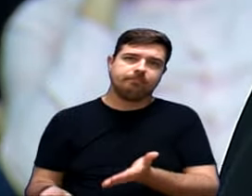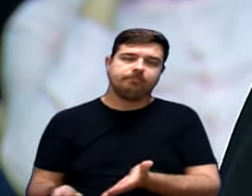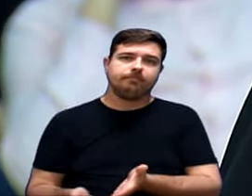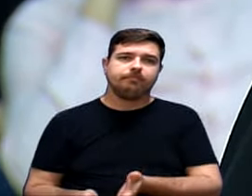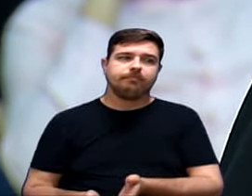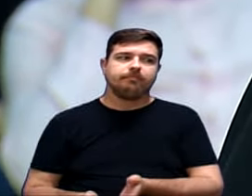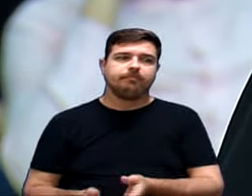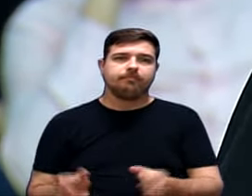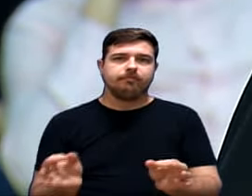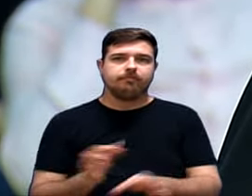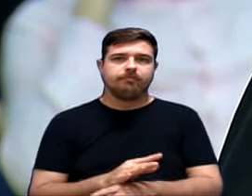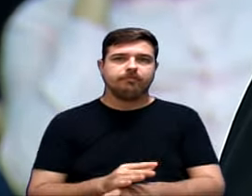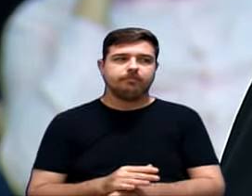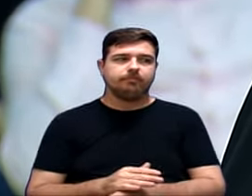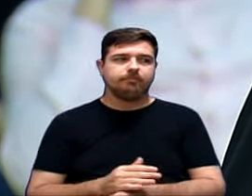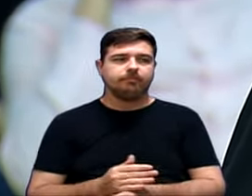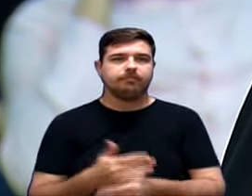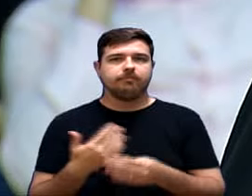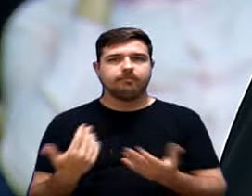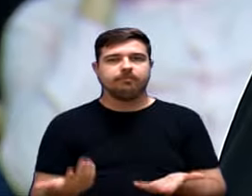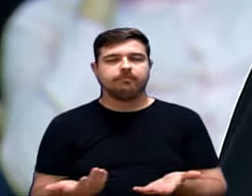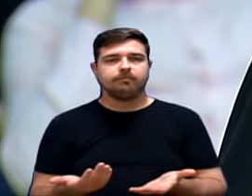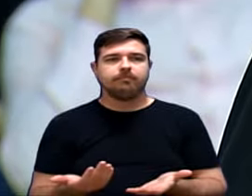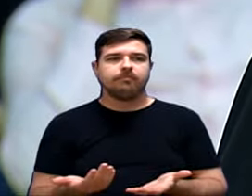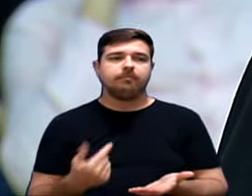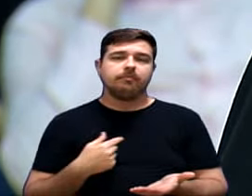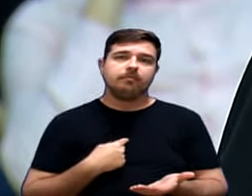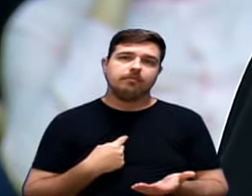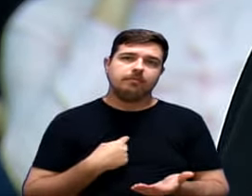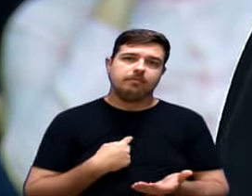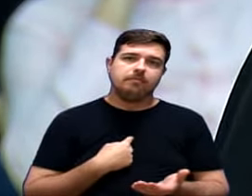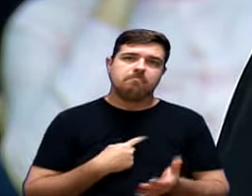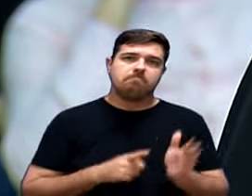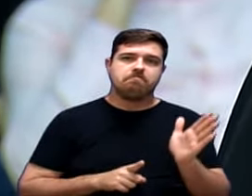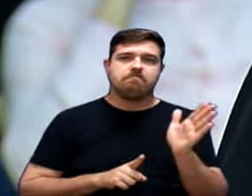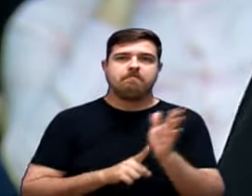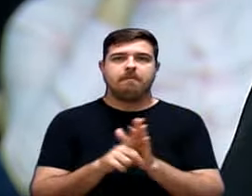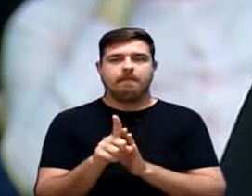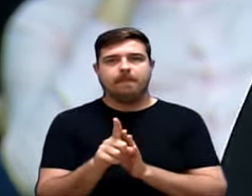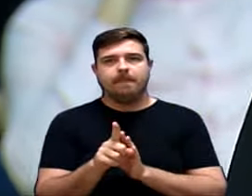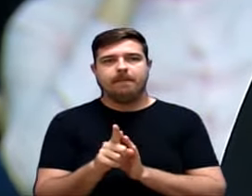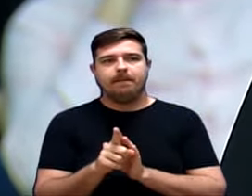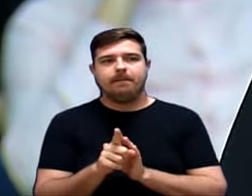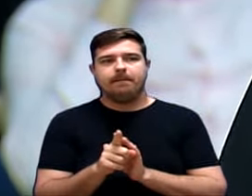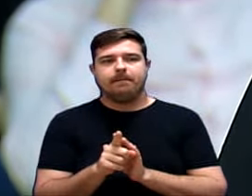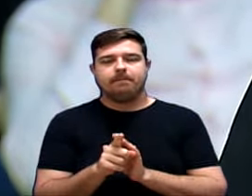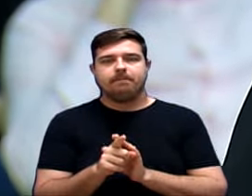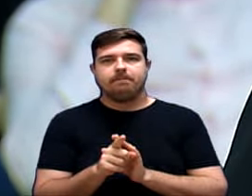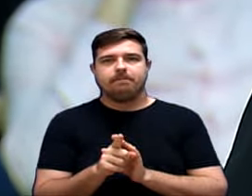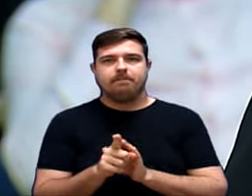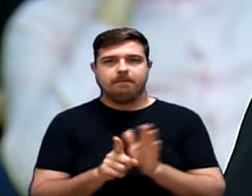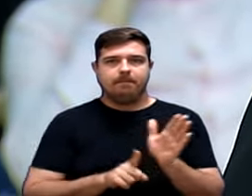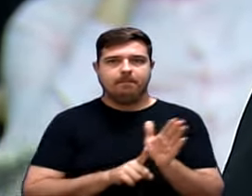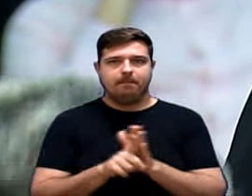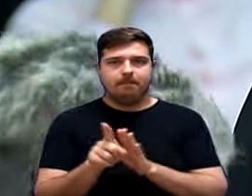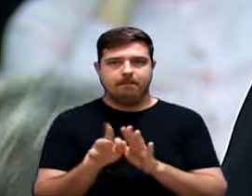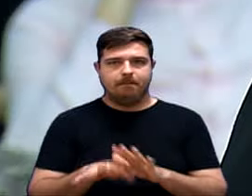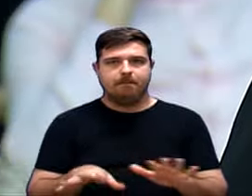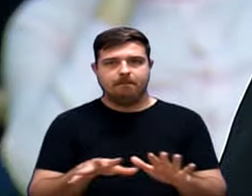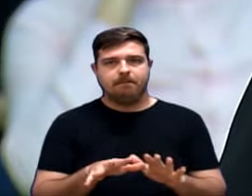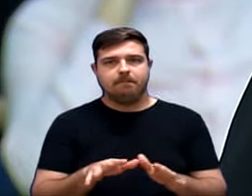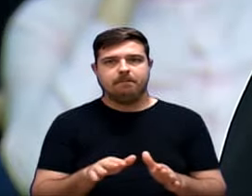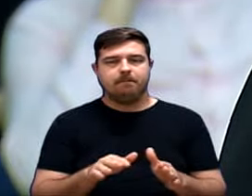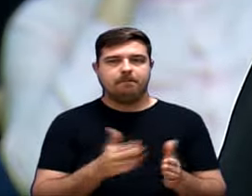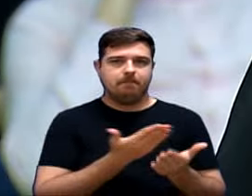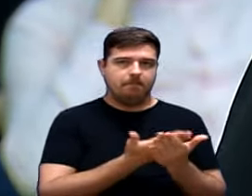certo eh e eu eu pergunto é uma a pergunta que eu vou deixar pro para para essa revisão do